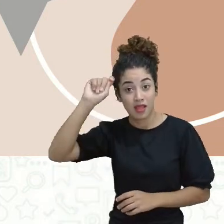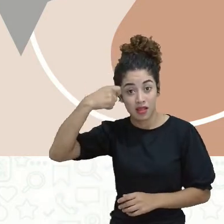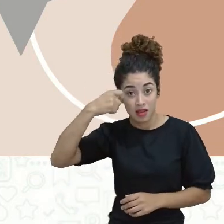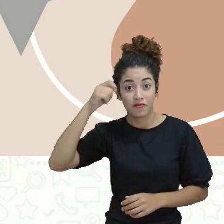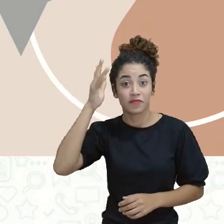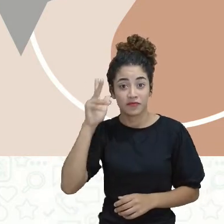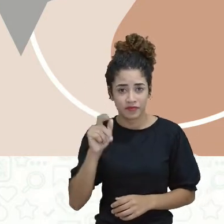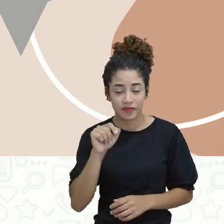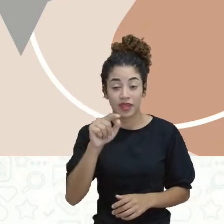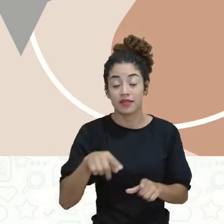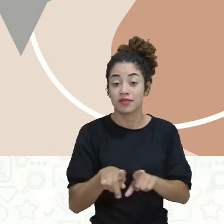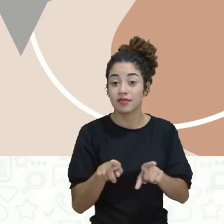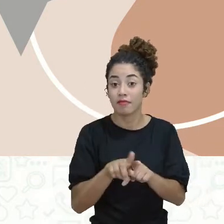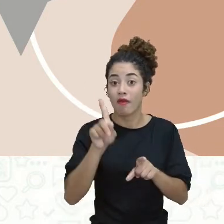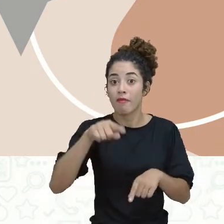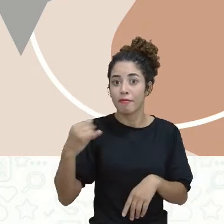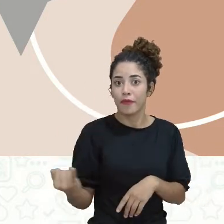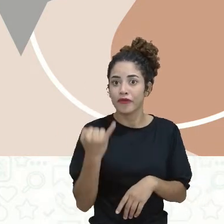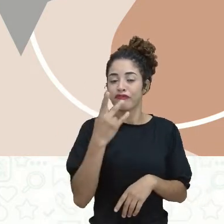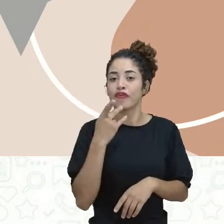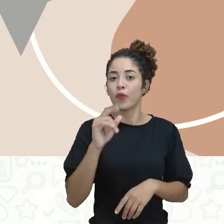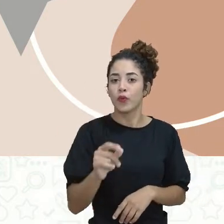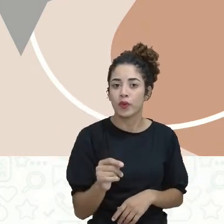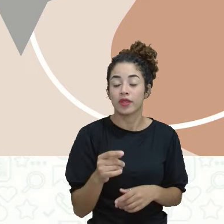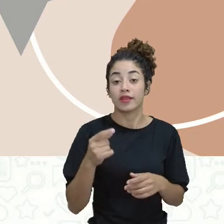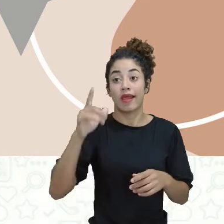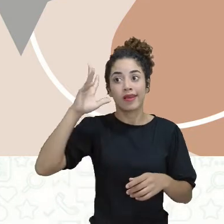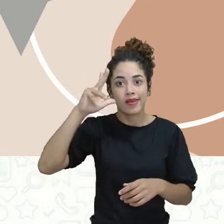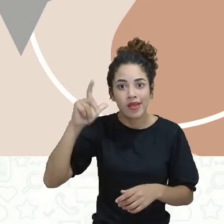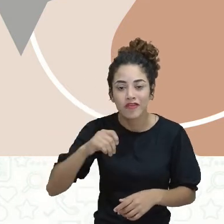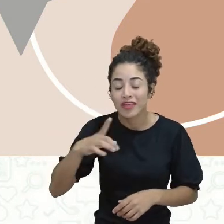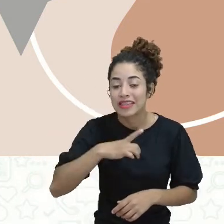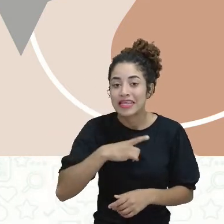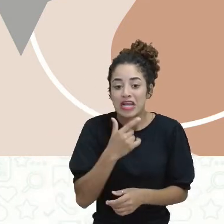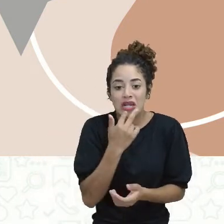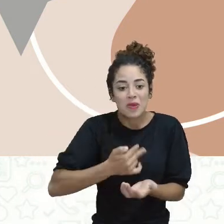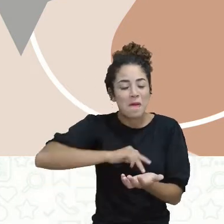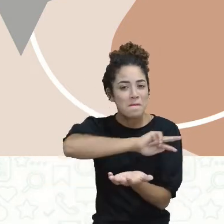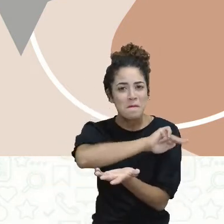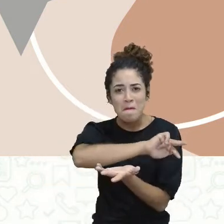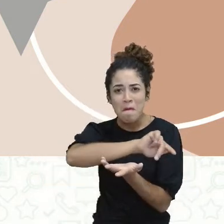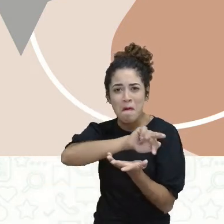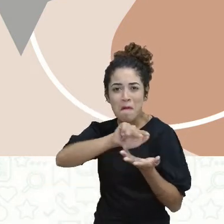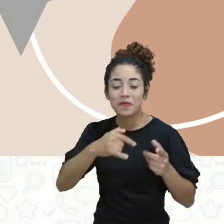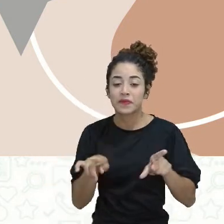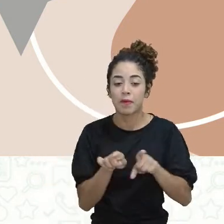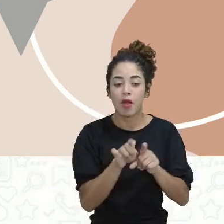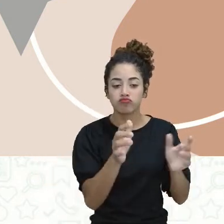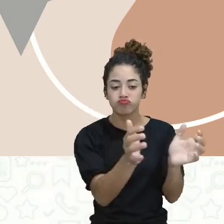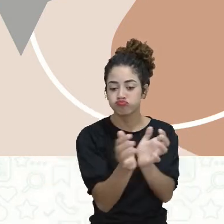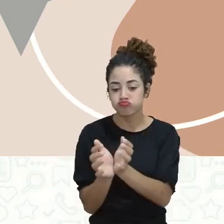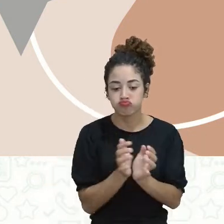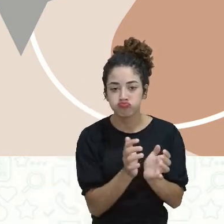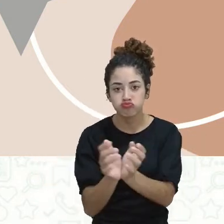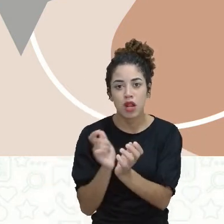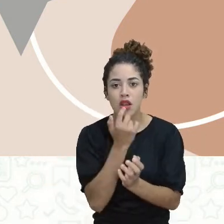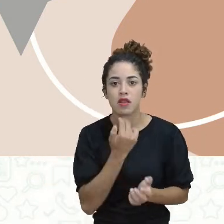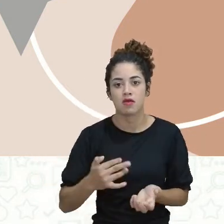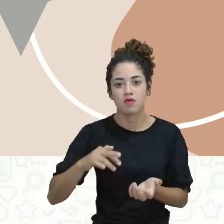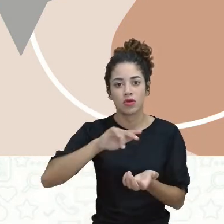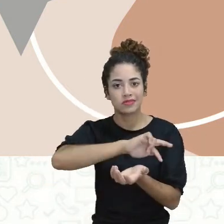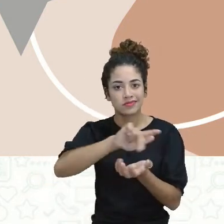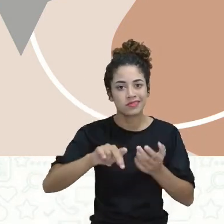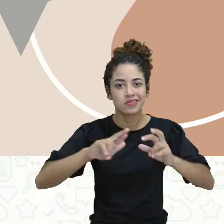ressaltar, não é, Armando, que a África tem muitos dialetos, muitas línguas, muitos grupos com seus dialetos, né? E